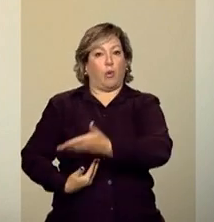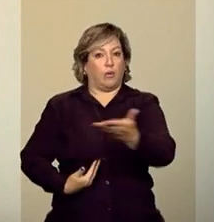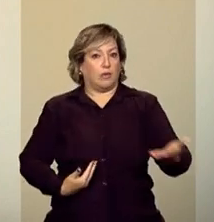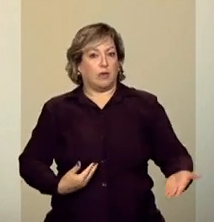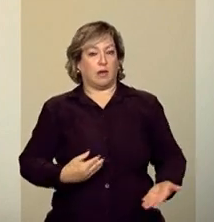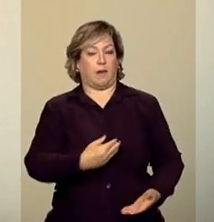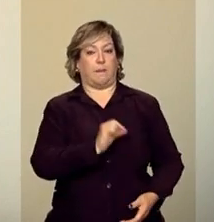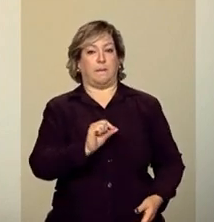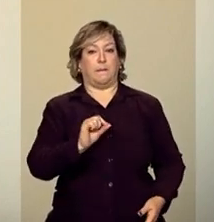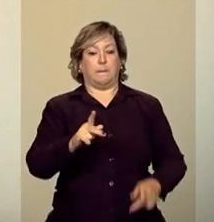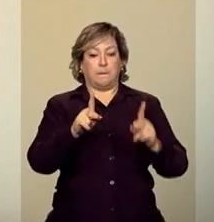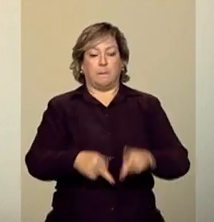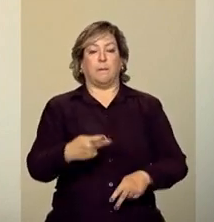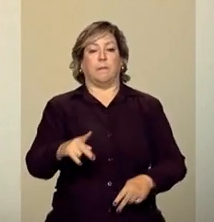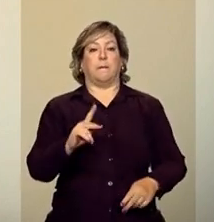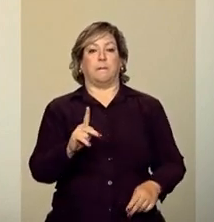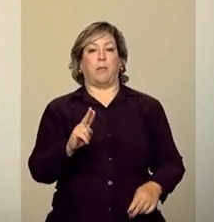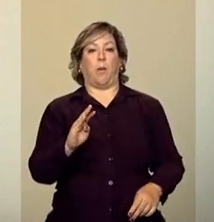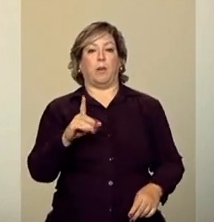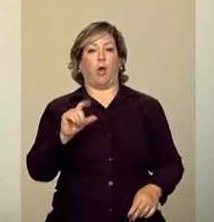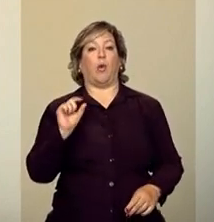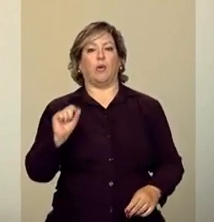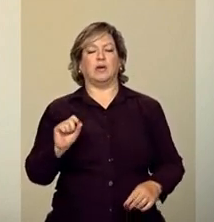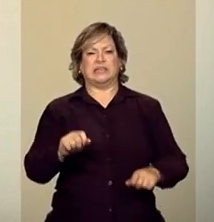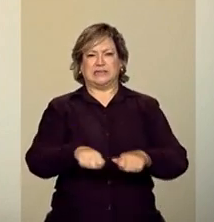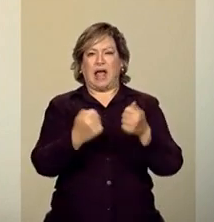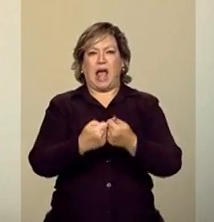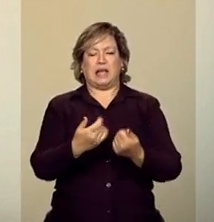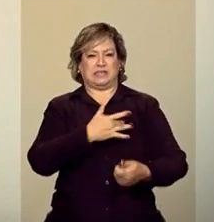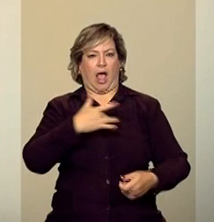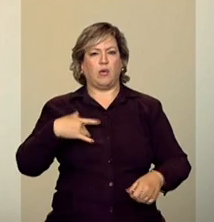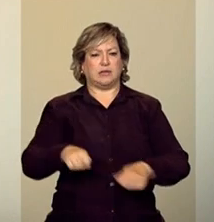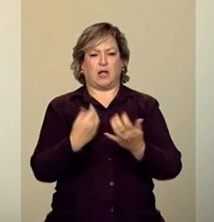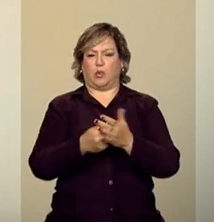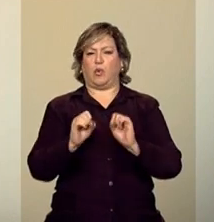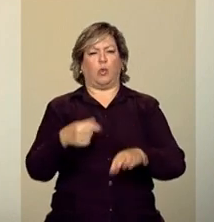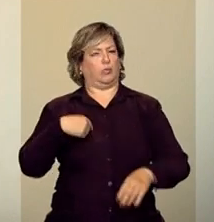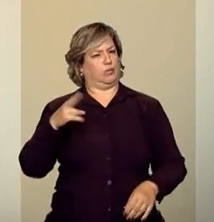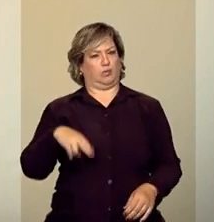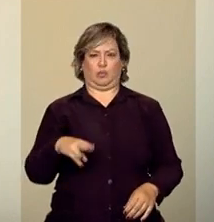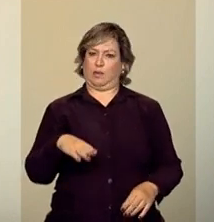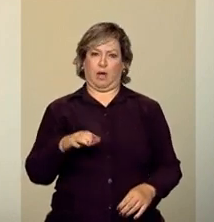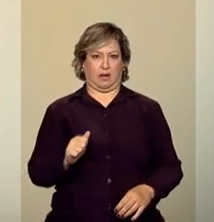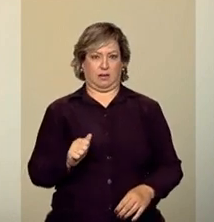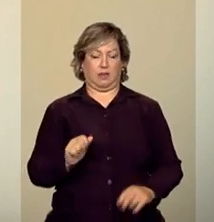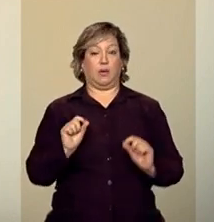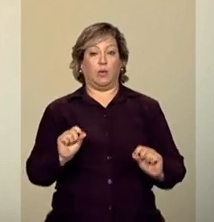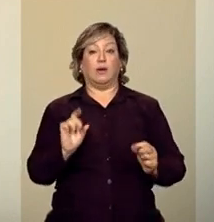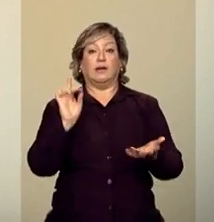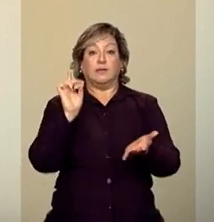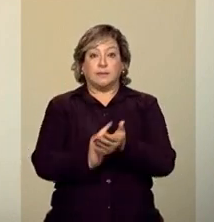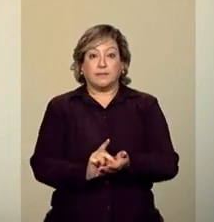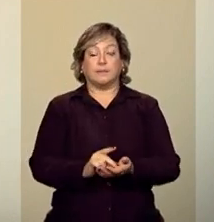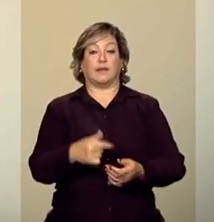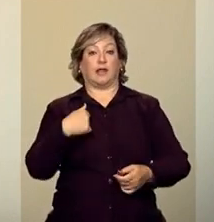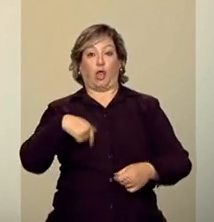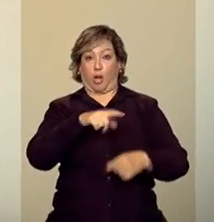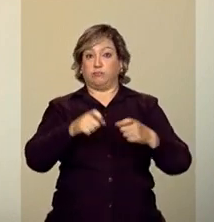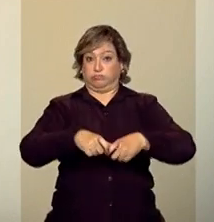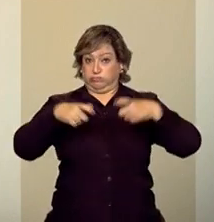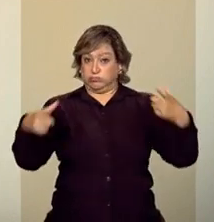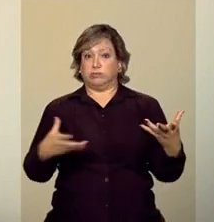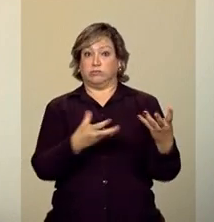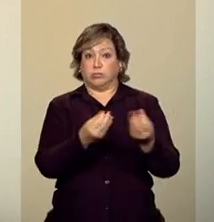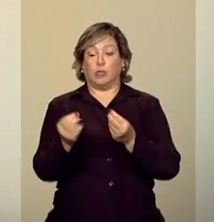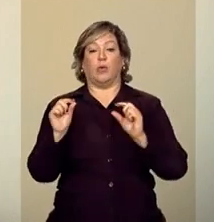federal, prejudicando setores prioritários como a saúde e a educação. Na realidade, nós ampliamos bastante